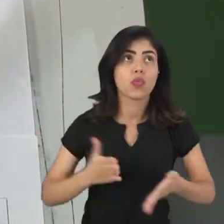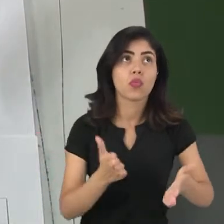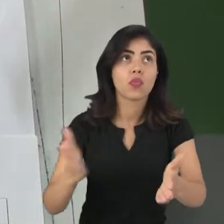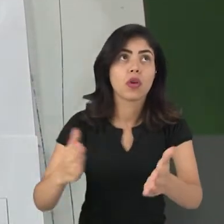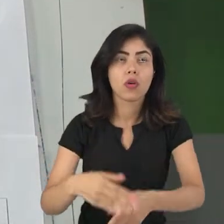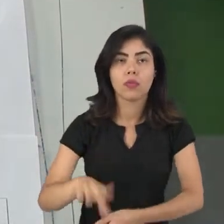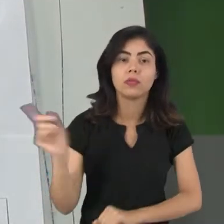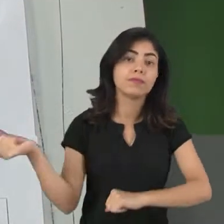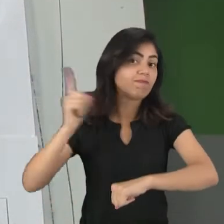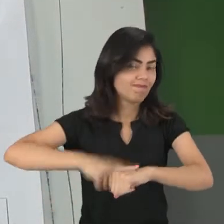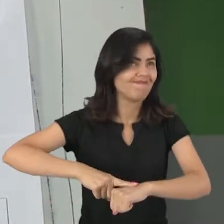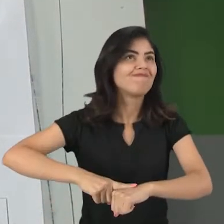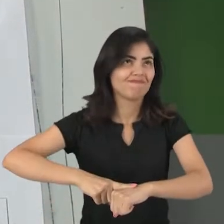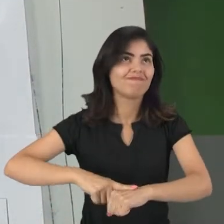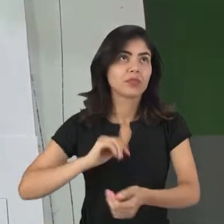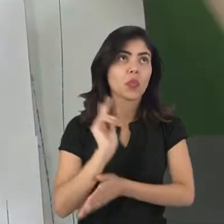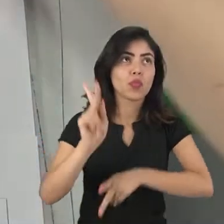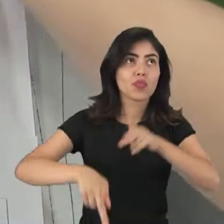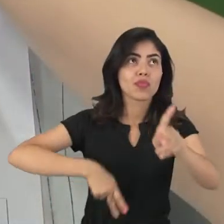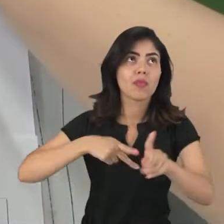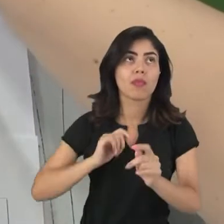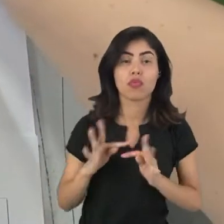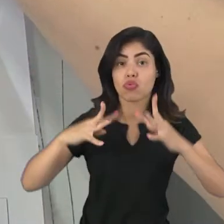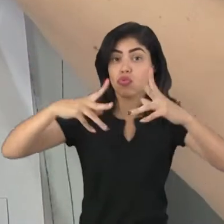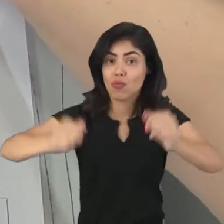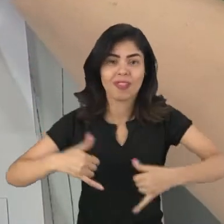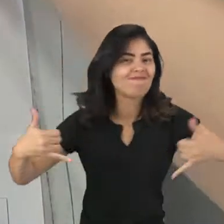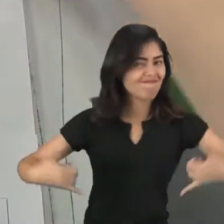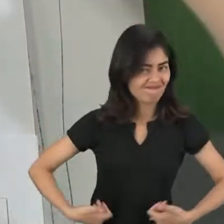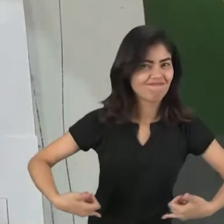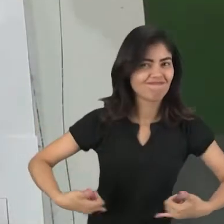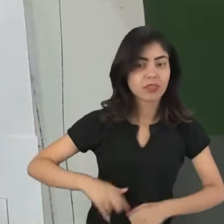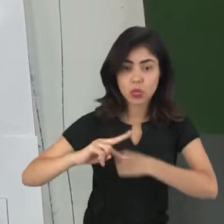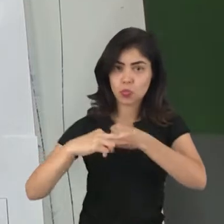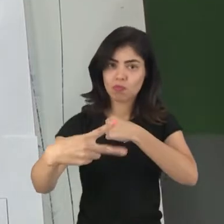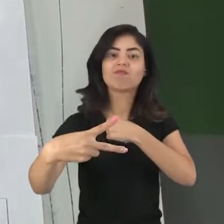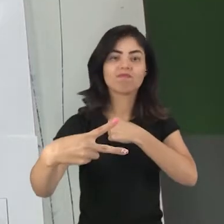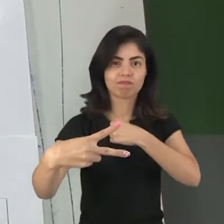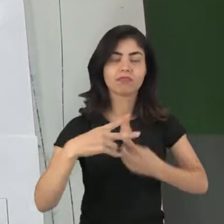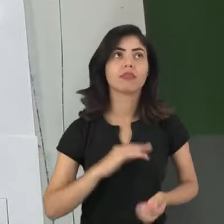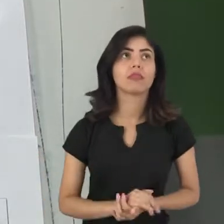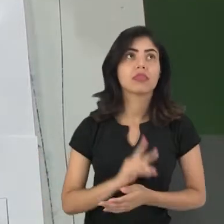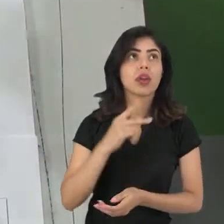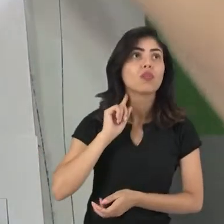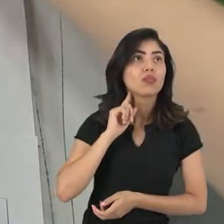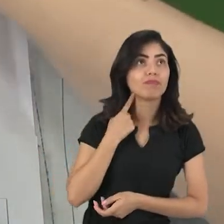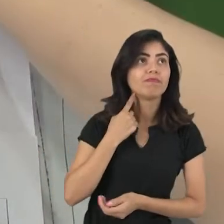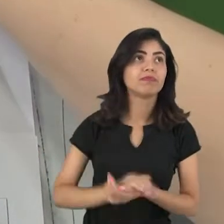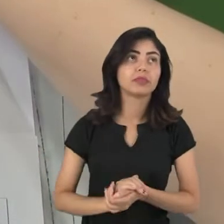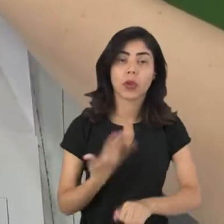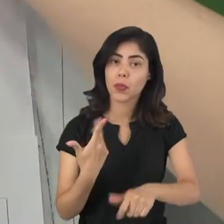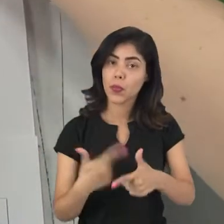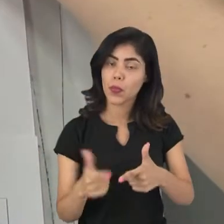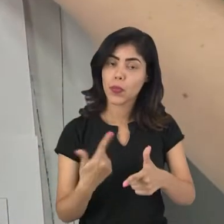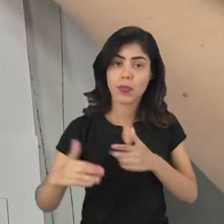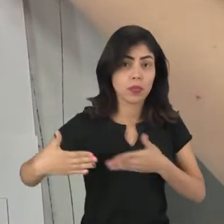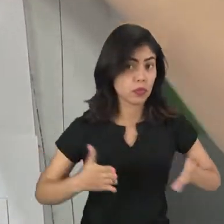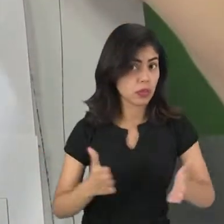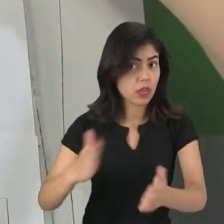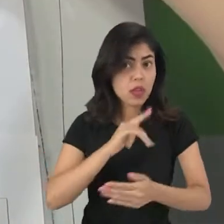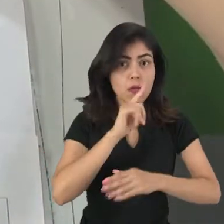rio é contaminado, a população inteira sofre as consequências. A poluição está prejudicando os